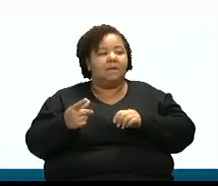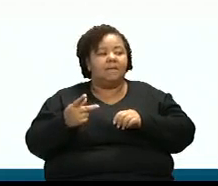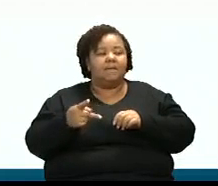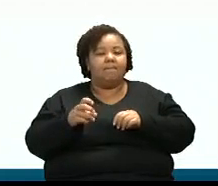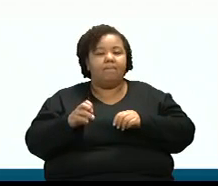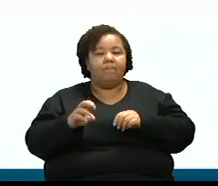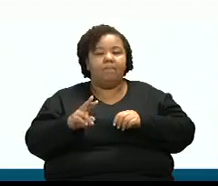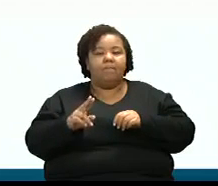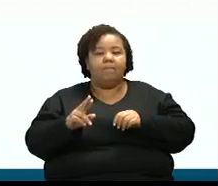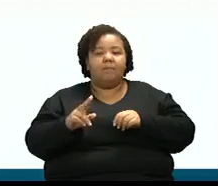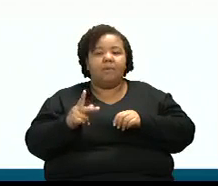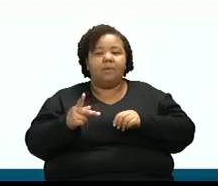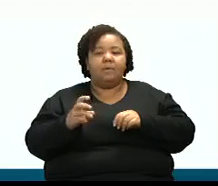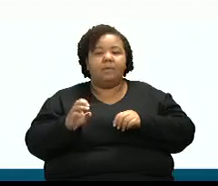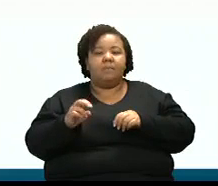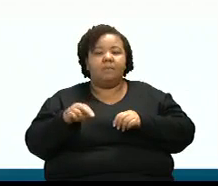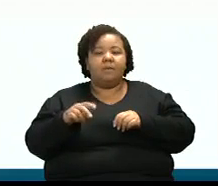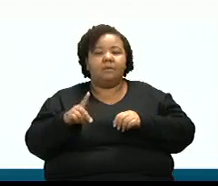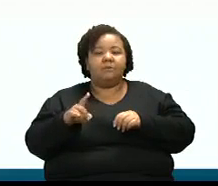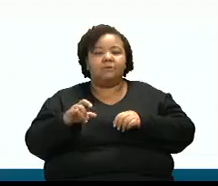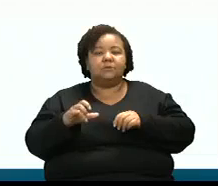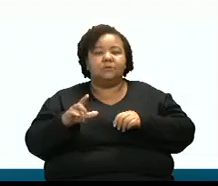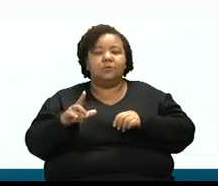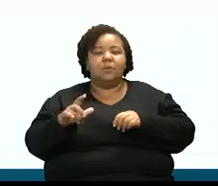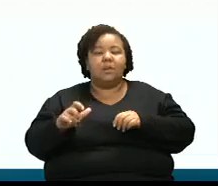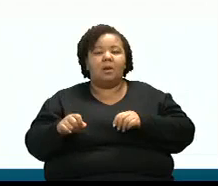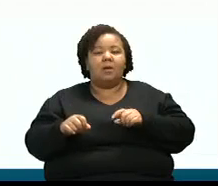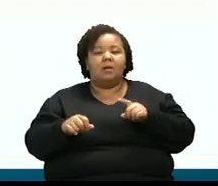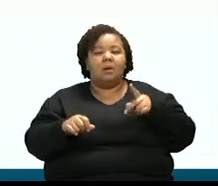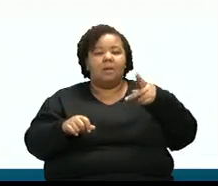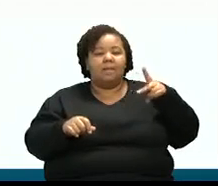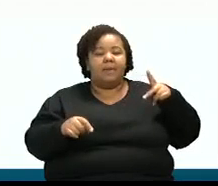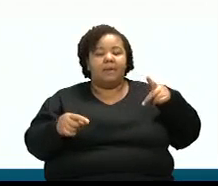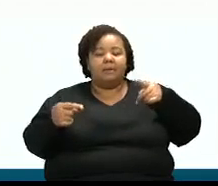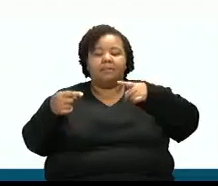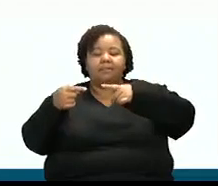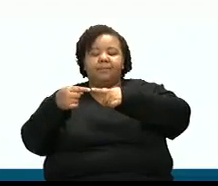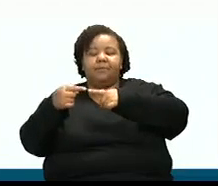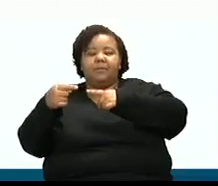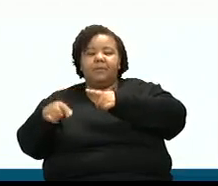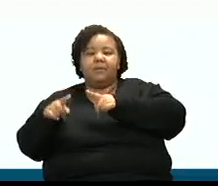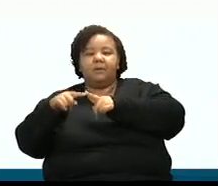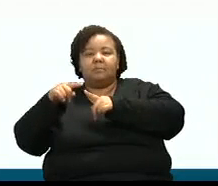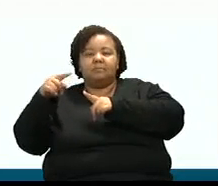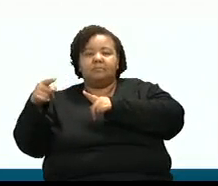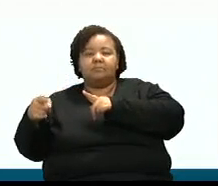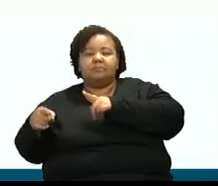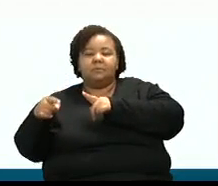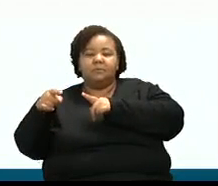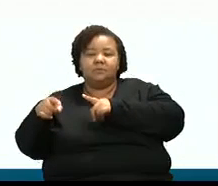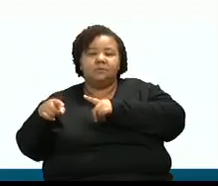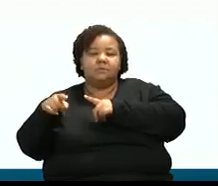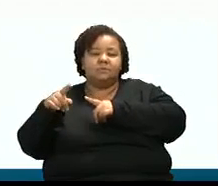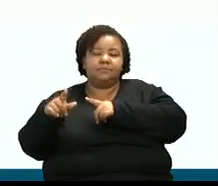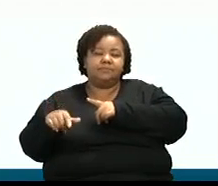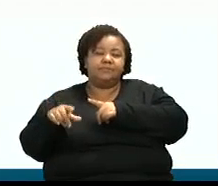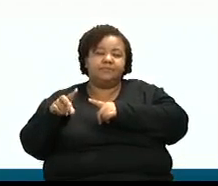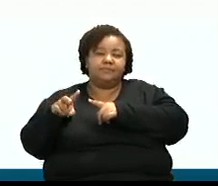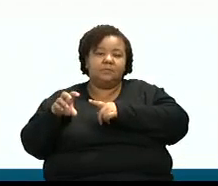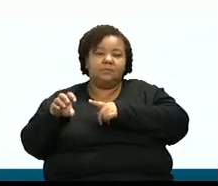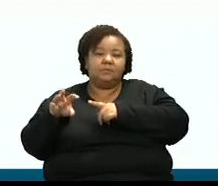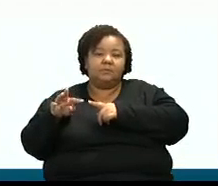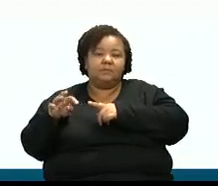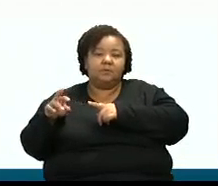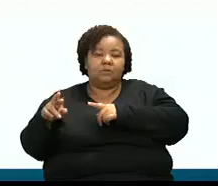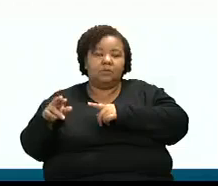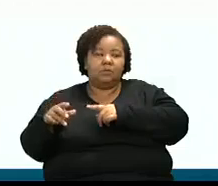esse raio, que une o ponto P até o extremo dessa curva, o vetor gerado por essa distância.